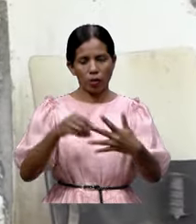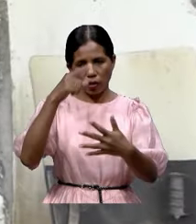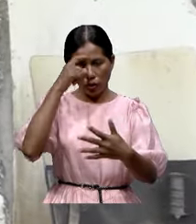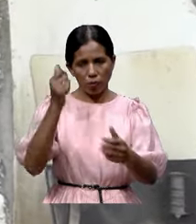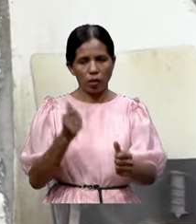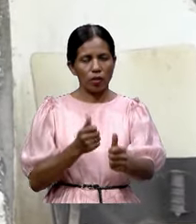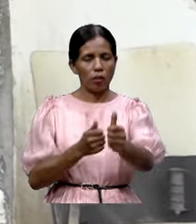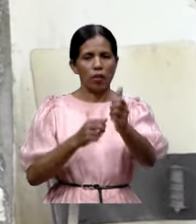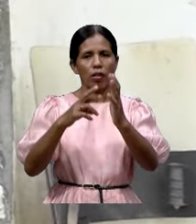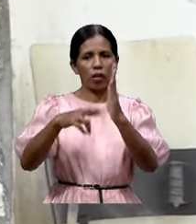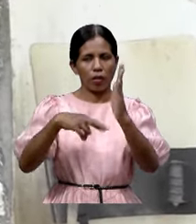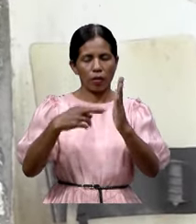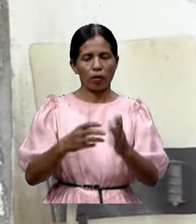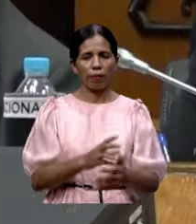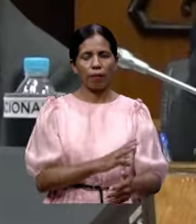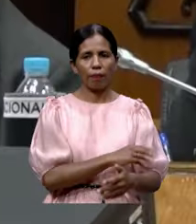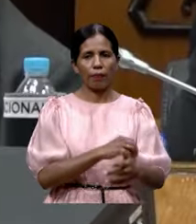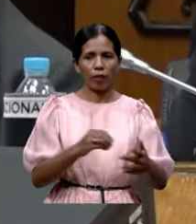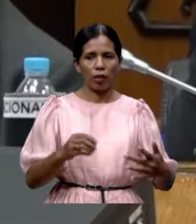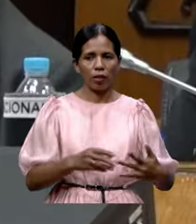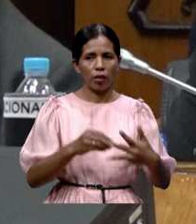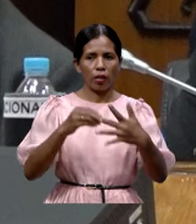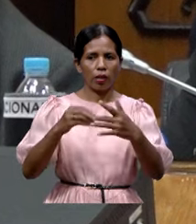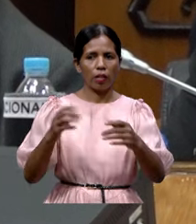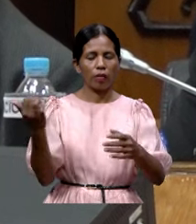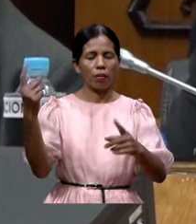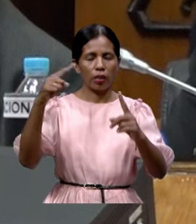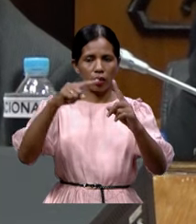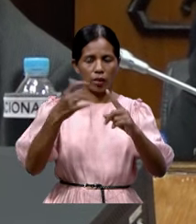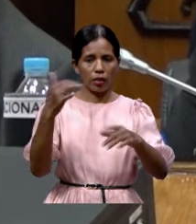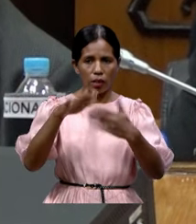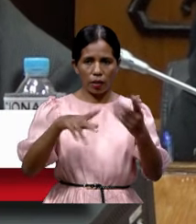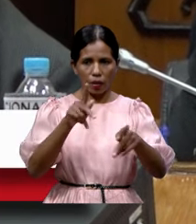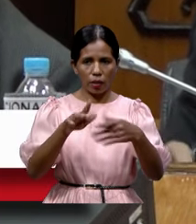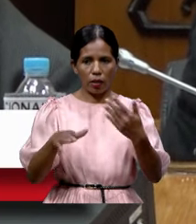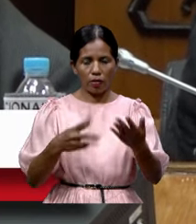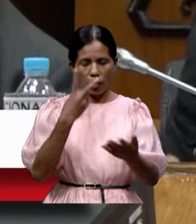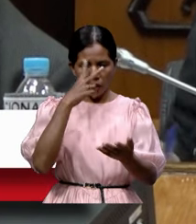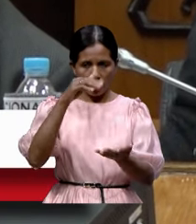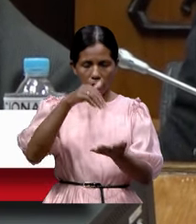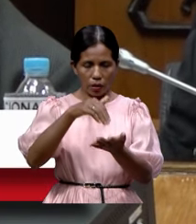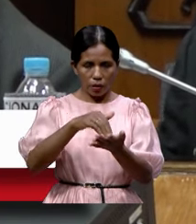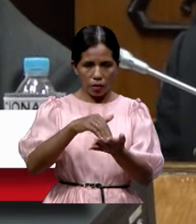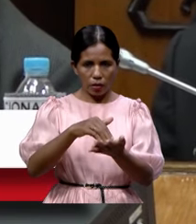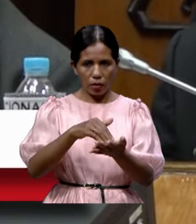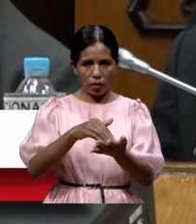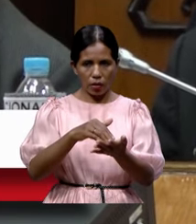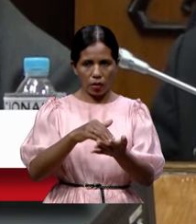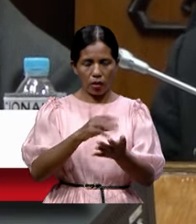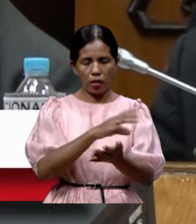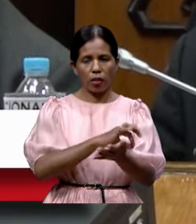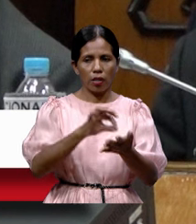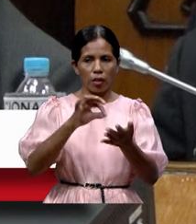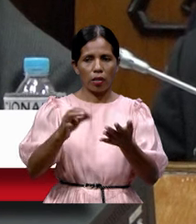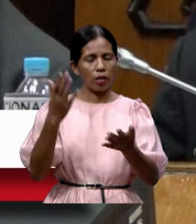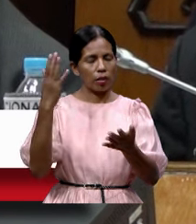prensa e requisitos. Ingresso especial, né? Basta ir a Nebemaca, avaliação de desempenho registrado